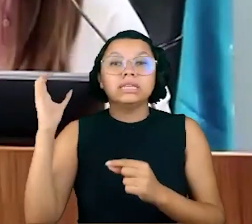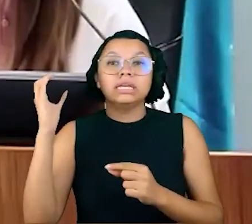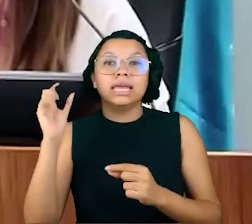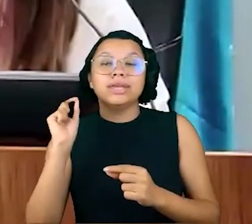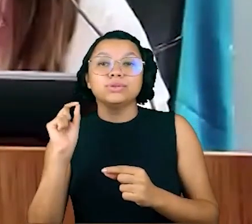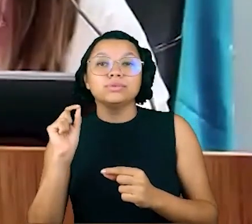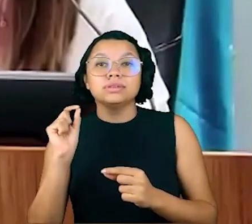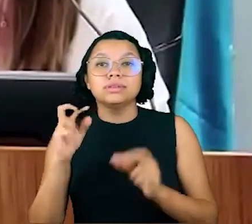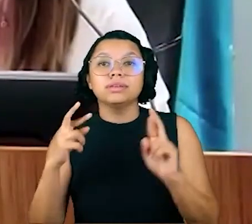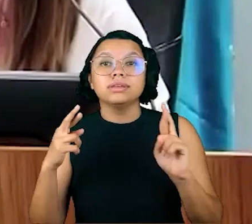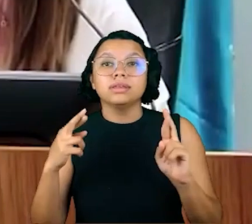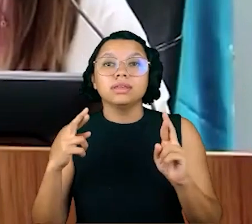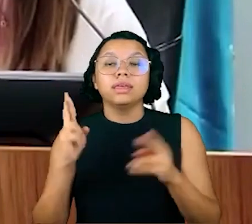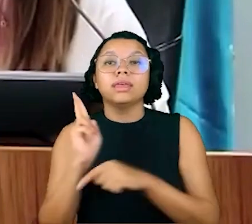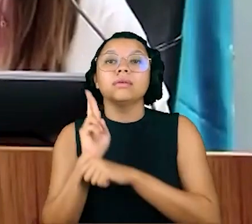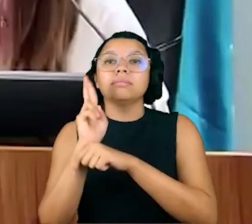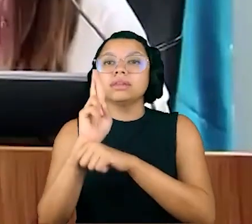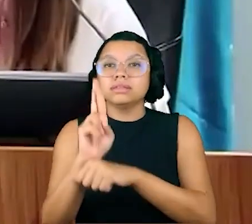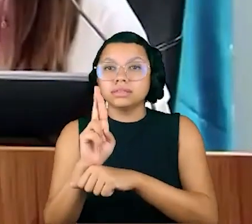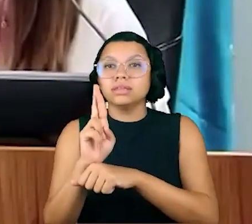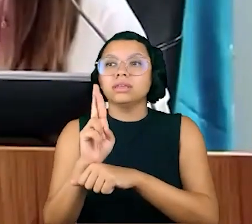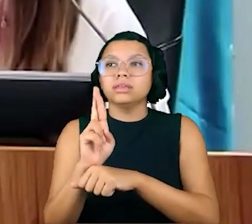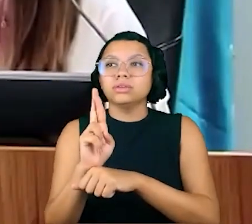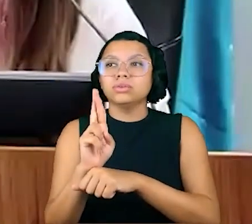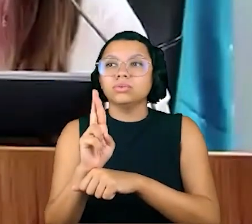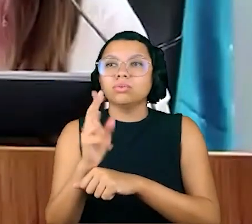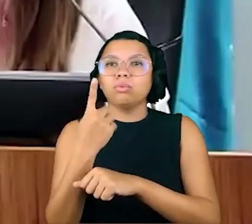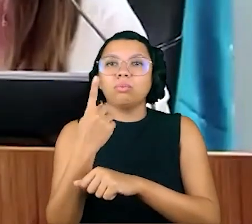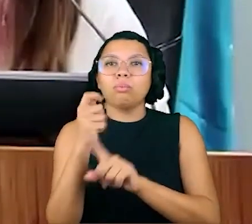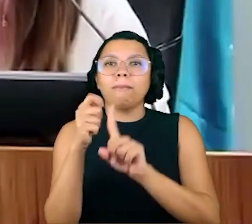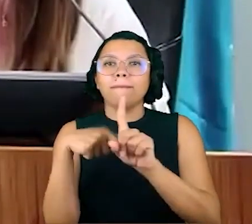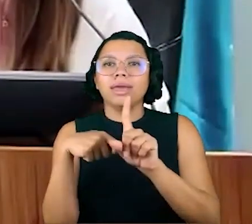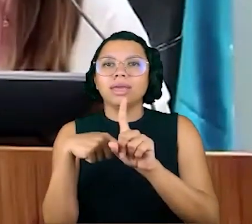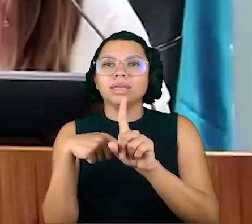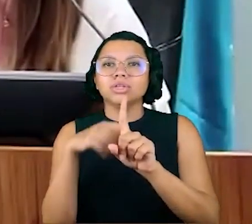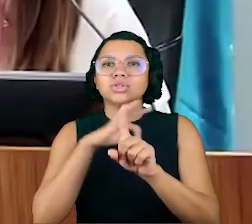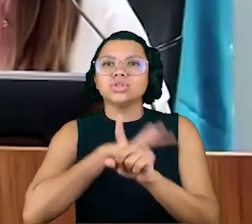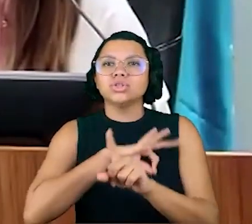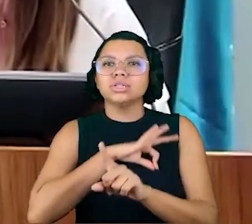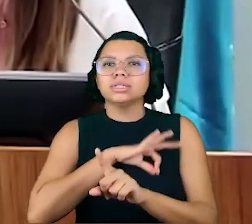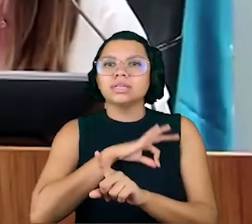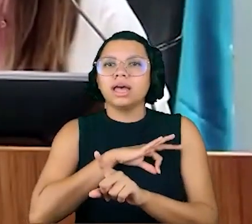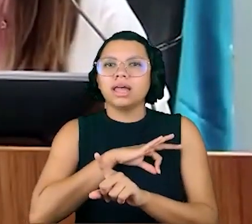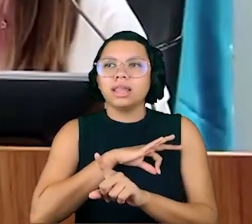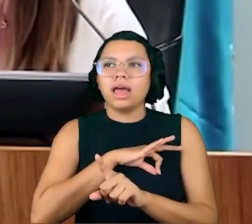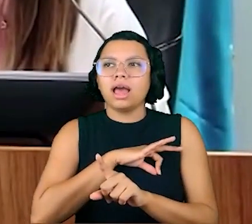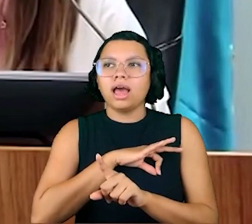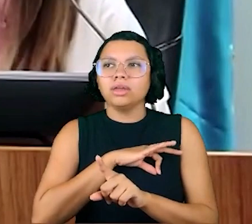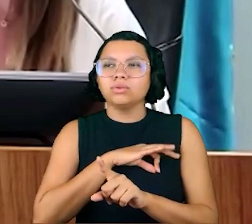Créditos que representam, muitas vezes, um mês de salário